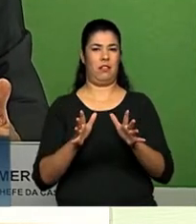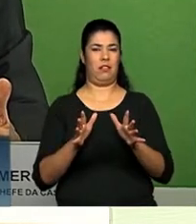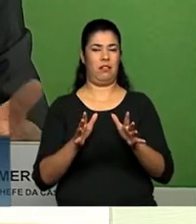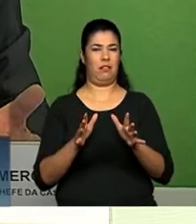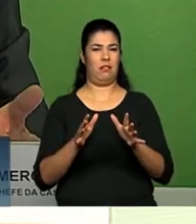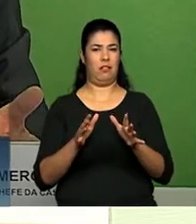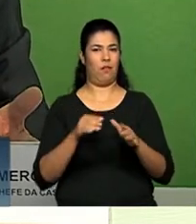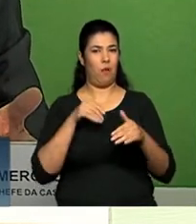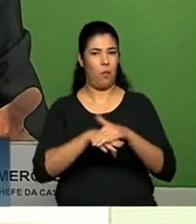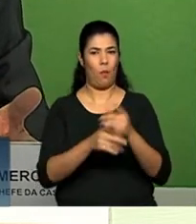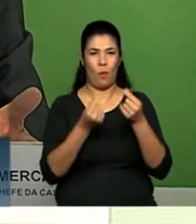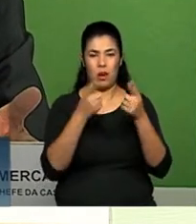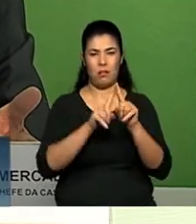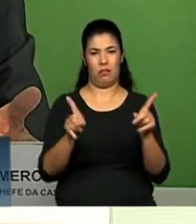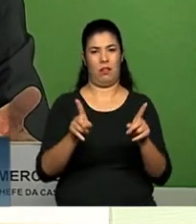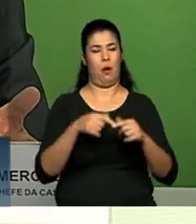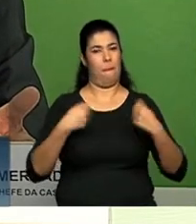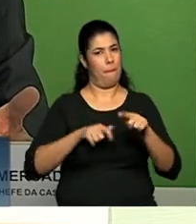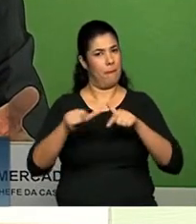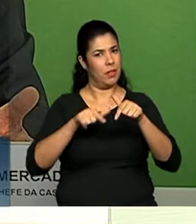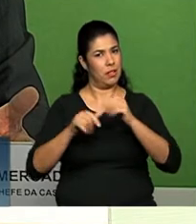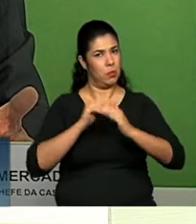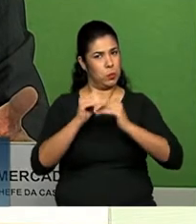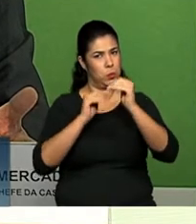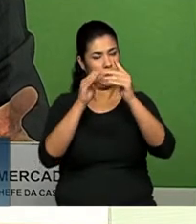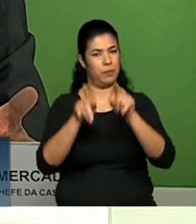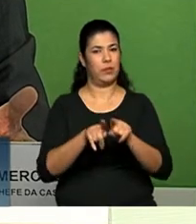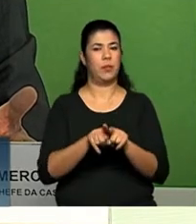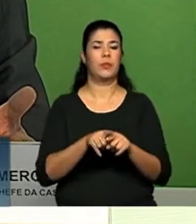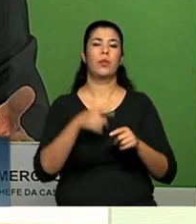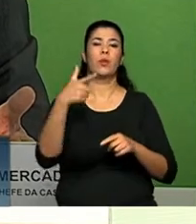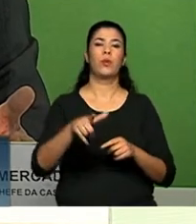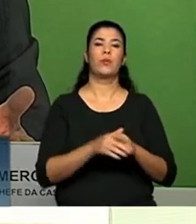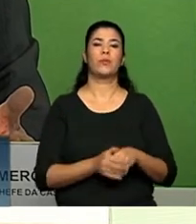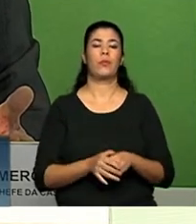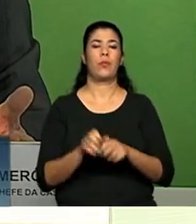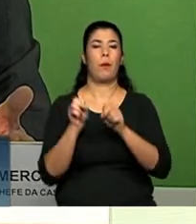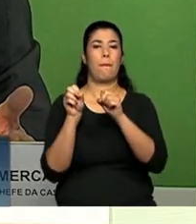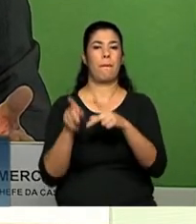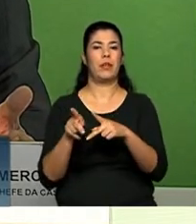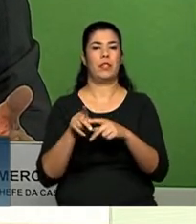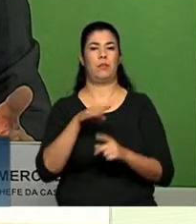morte. O que é que nós estamos corrigindo? O Brasil gasta